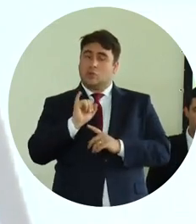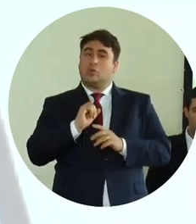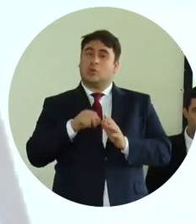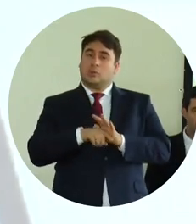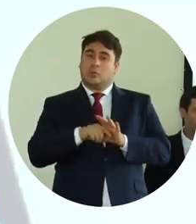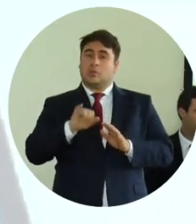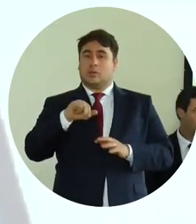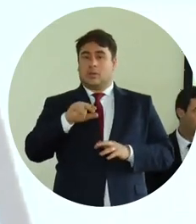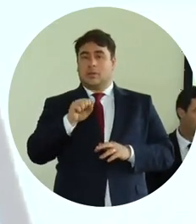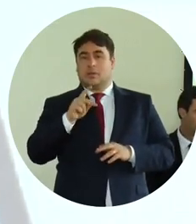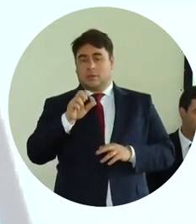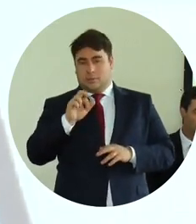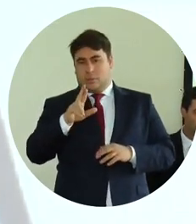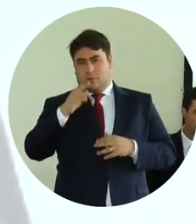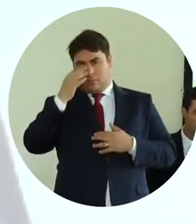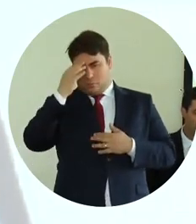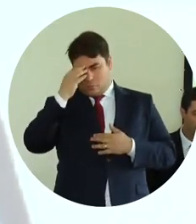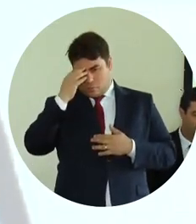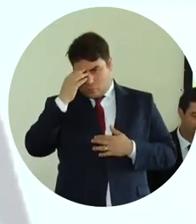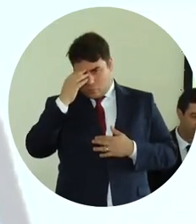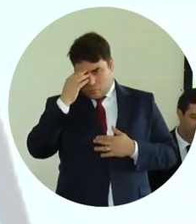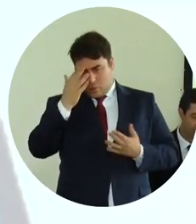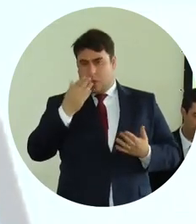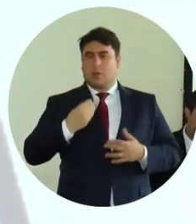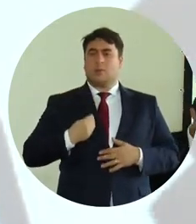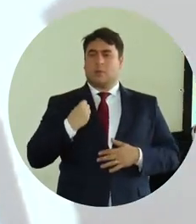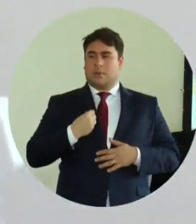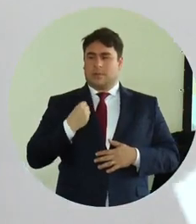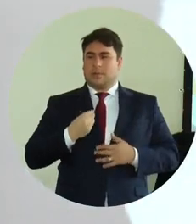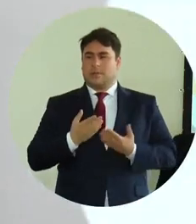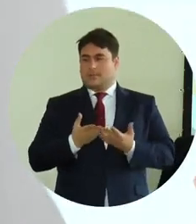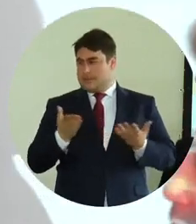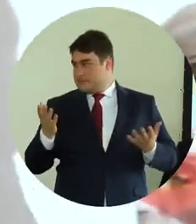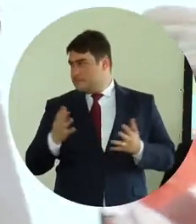INSPER. Muito obrigado pela presença.